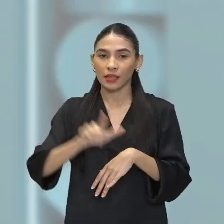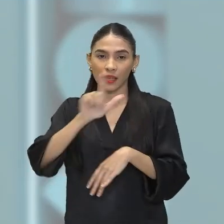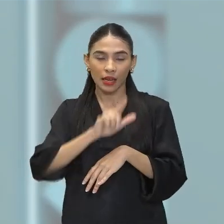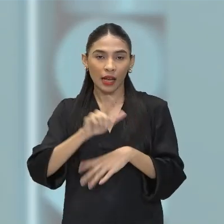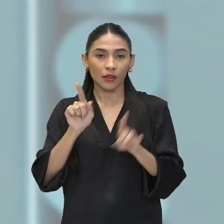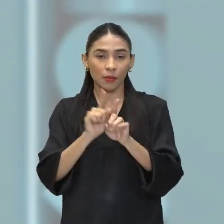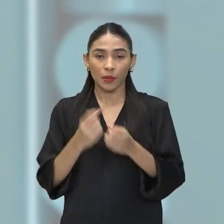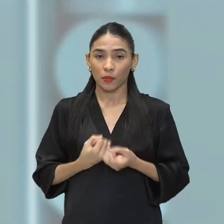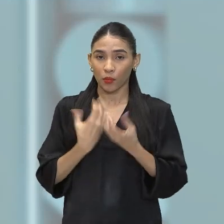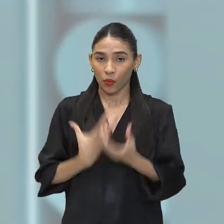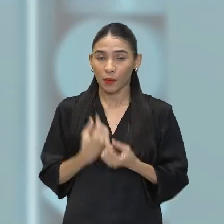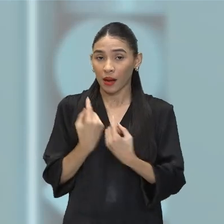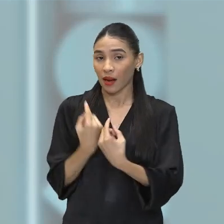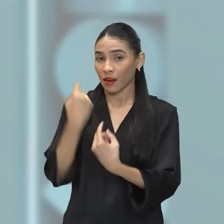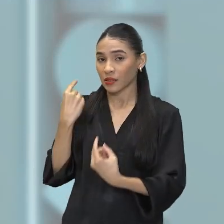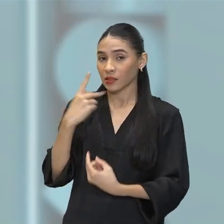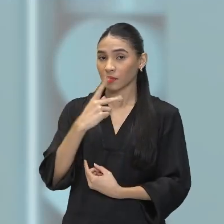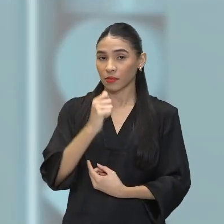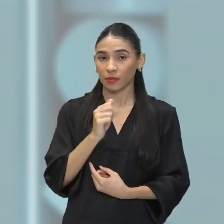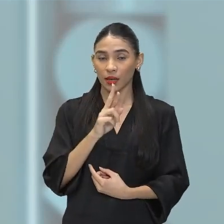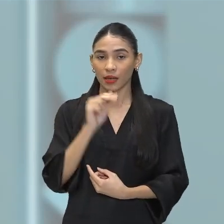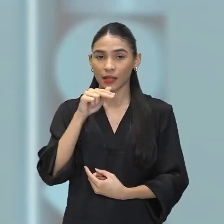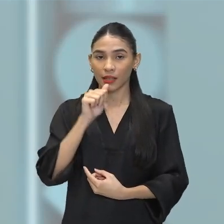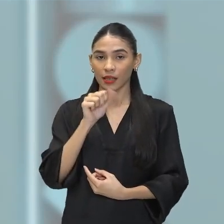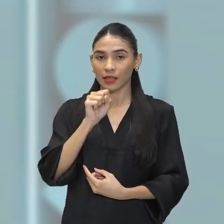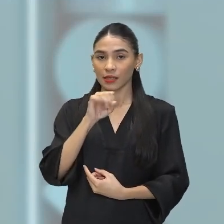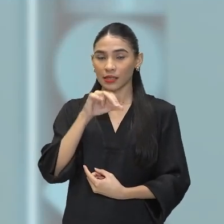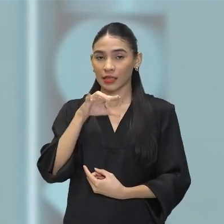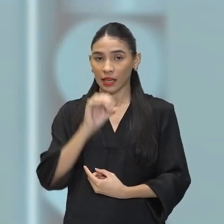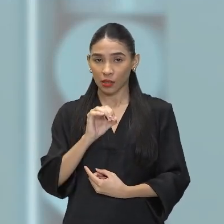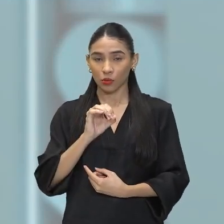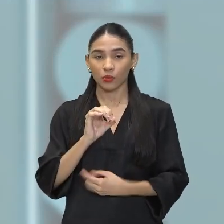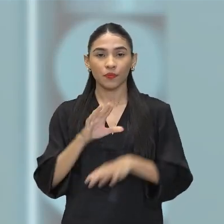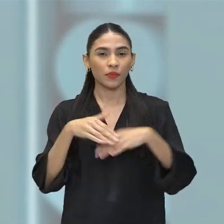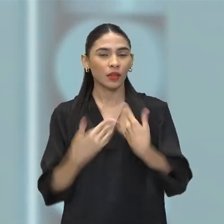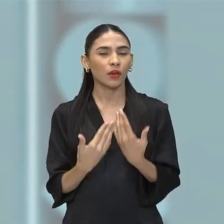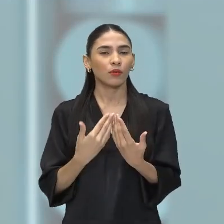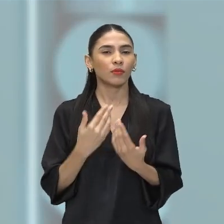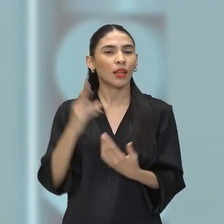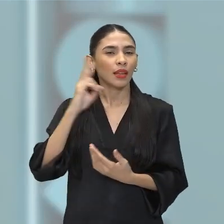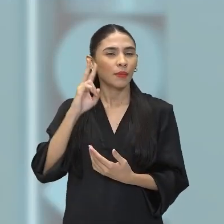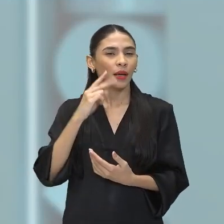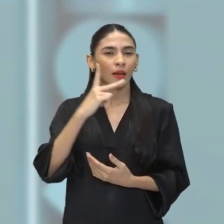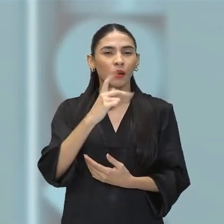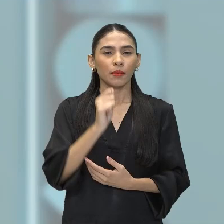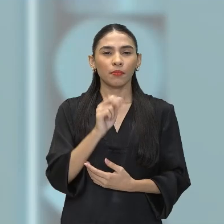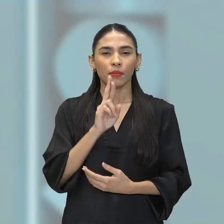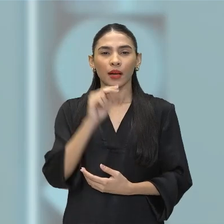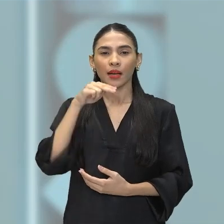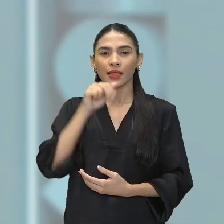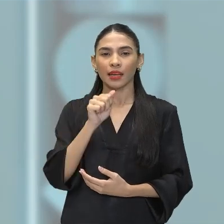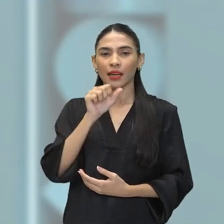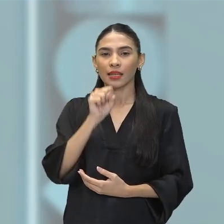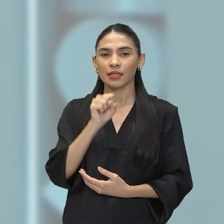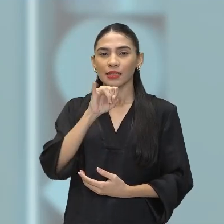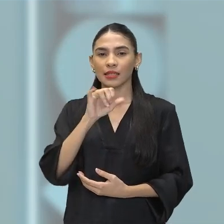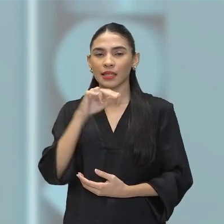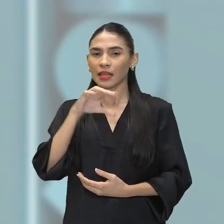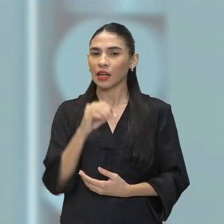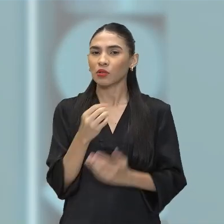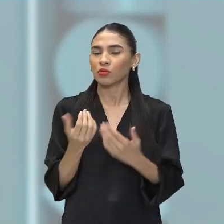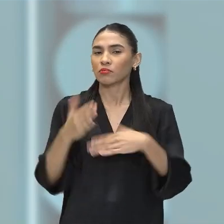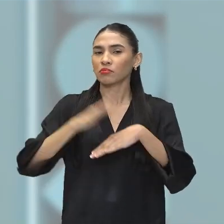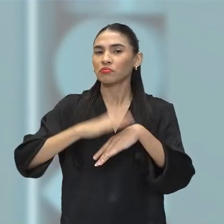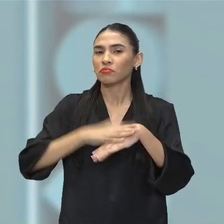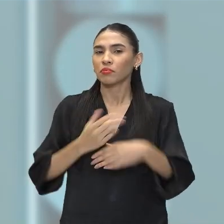os parnasianos faziam. Então, para lembrar, como os parnasianos produziam os seus poemas? Eles faziam uso